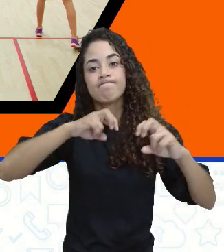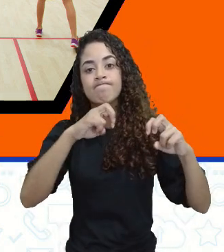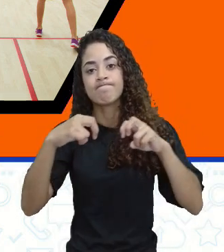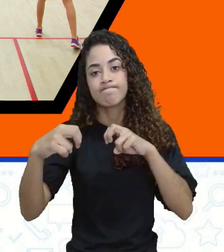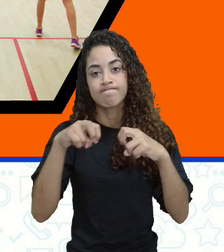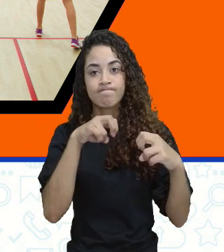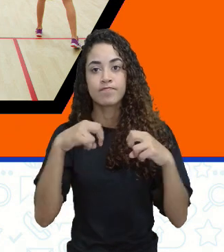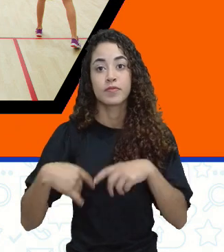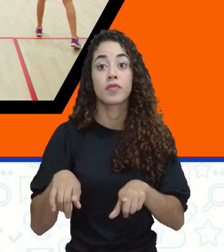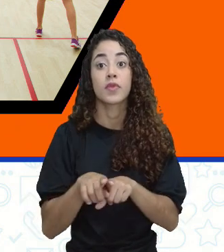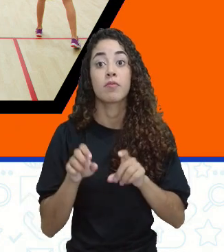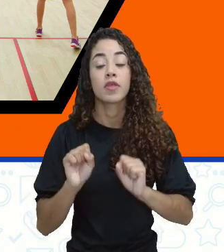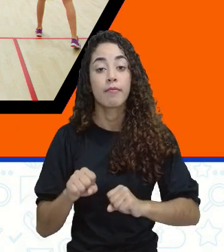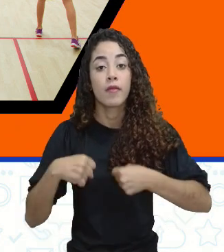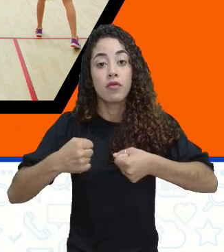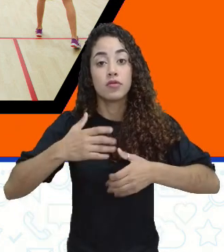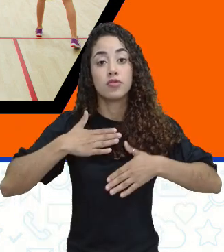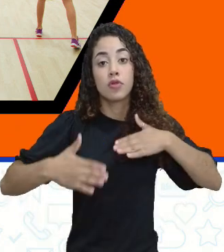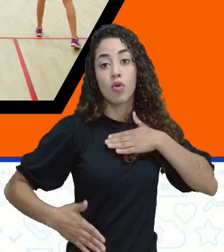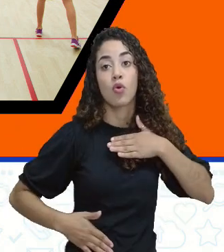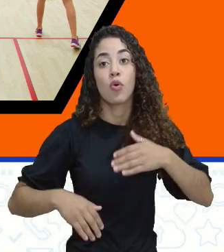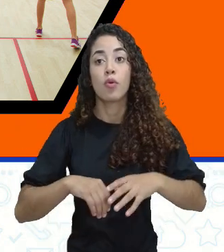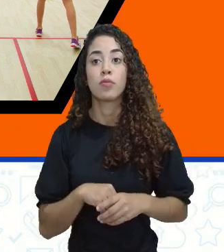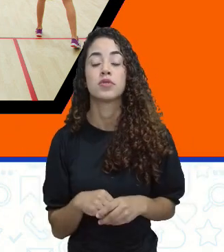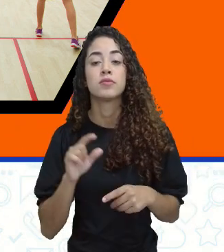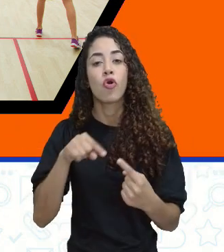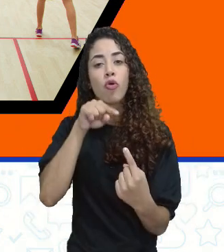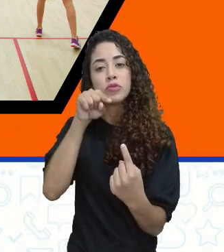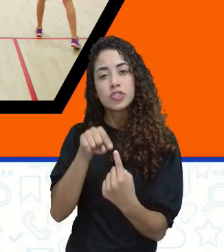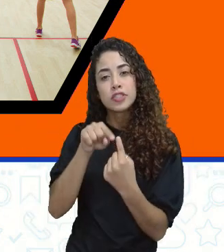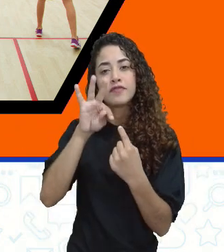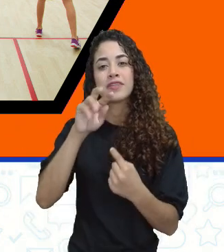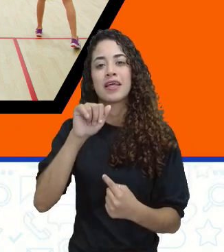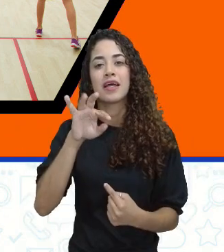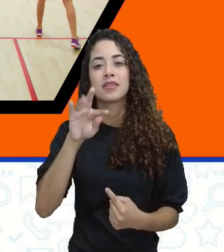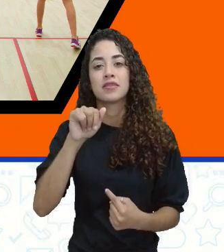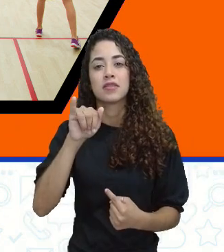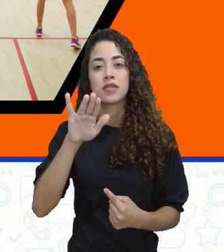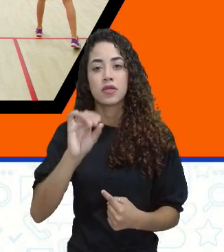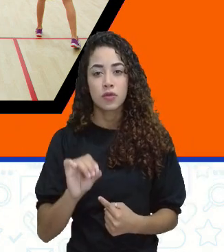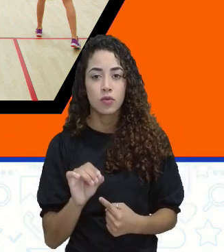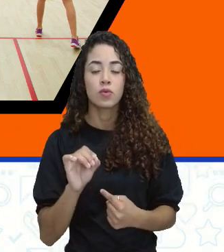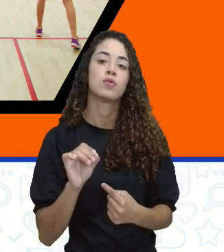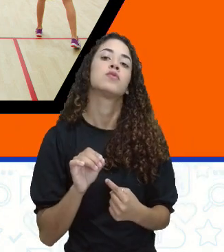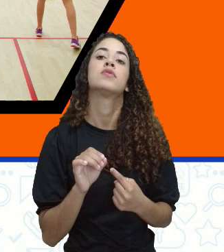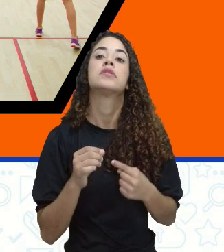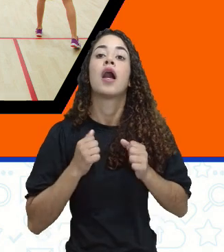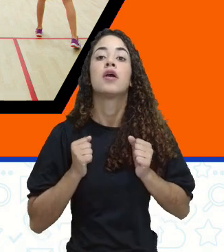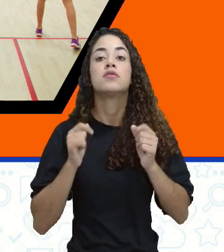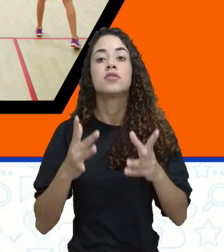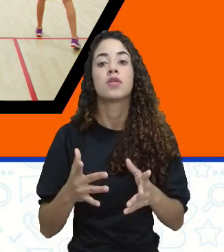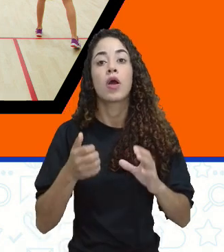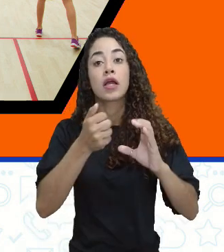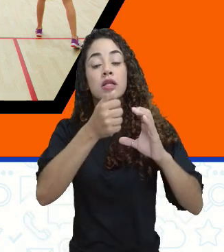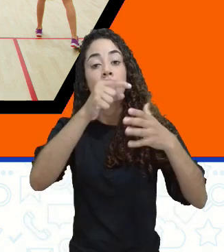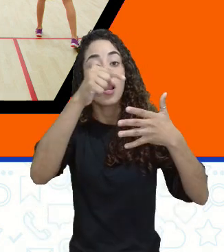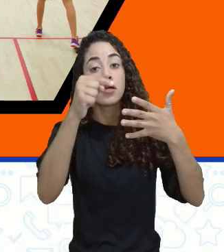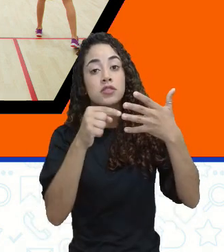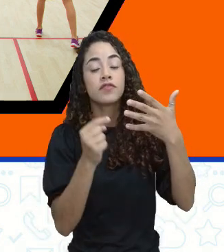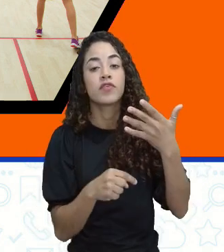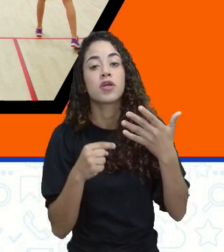adversário, desempenho motor e objetivos táticos da ação, as classificações são baseadas na